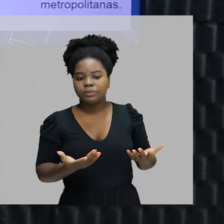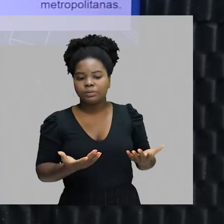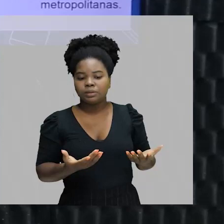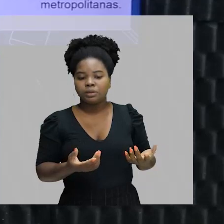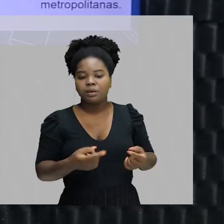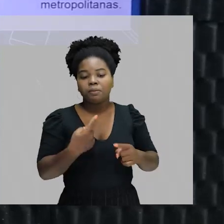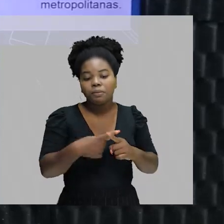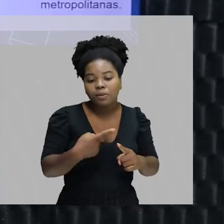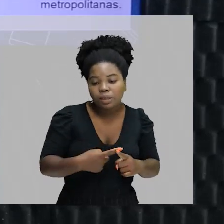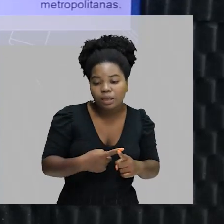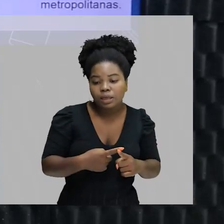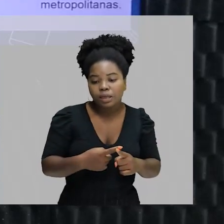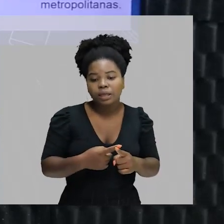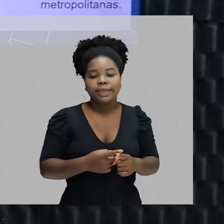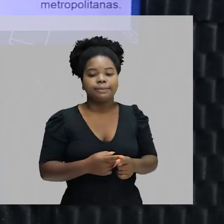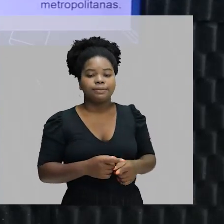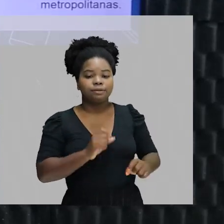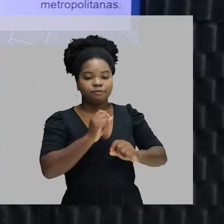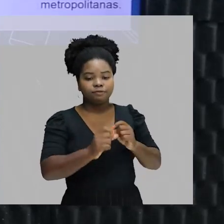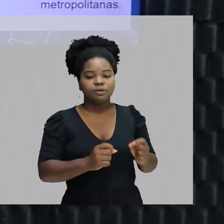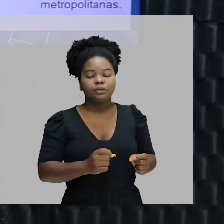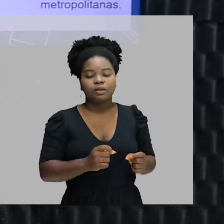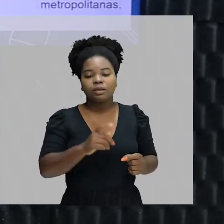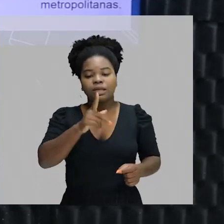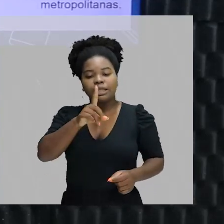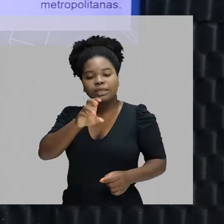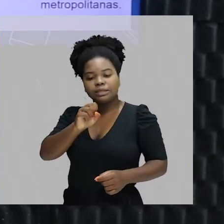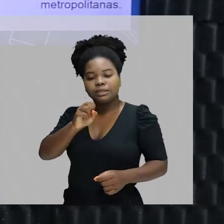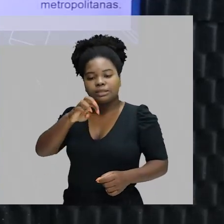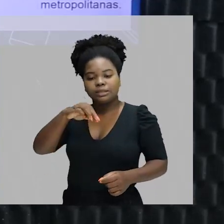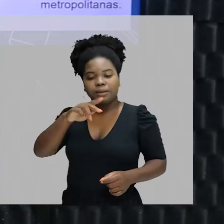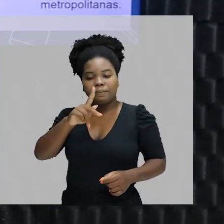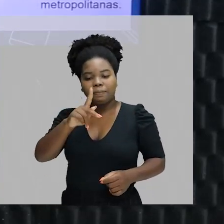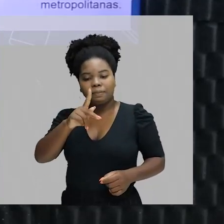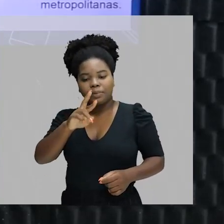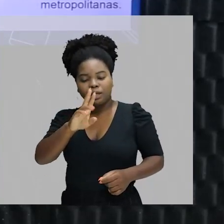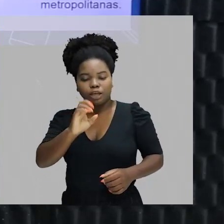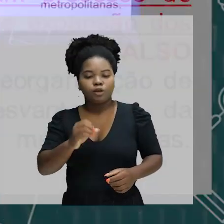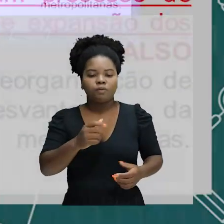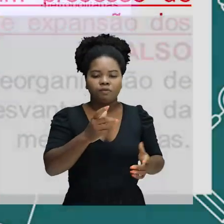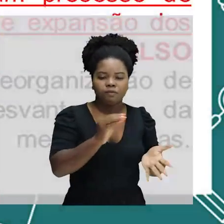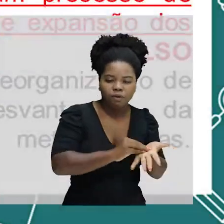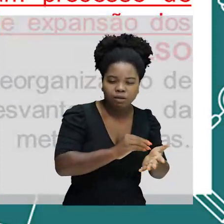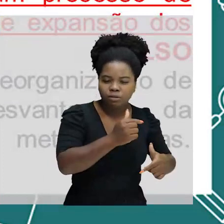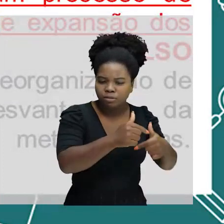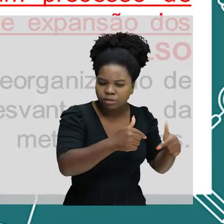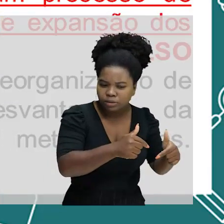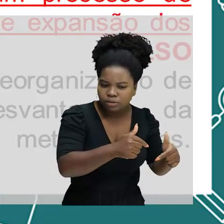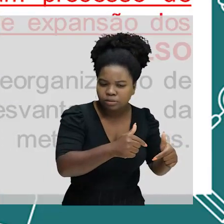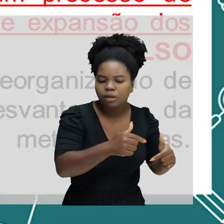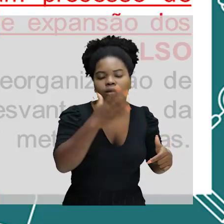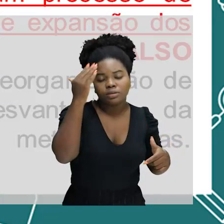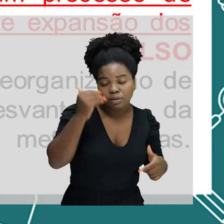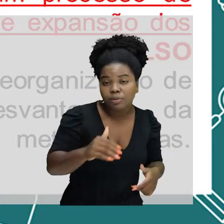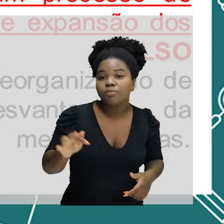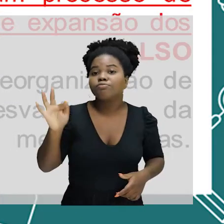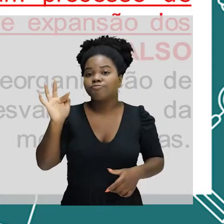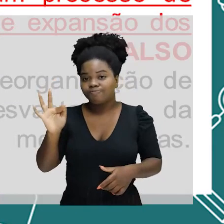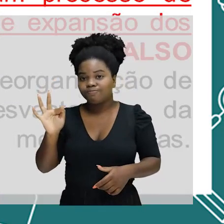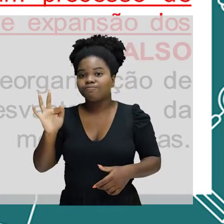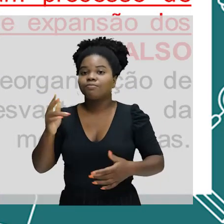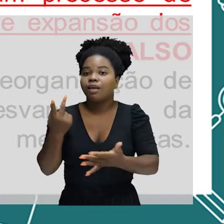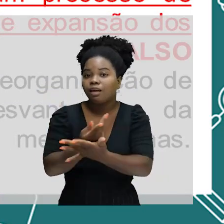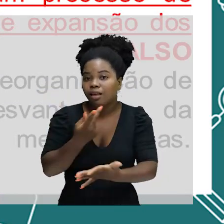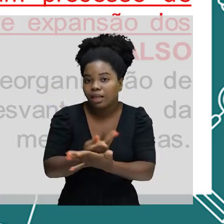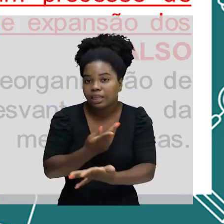crescer devido ao desemprego e às dificuldades de expansão dos espaços construídos. Gente, nós sabemos que isso é falso, né?